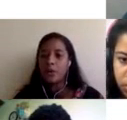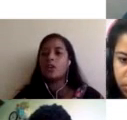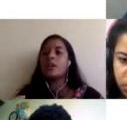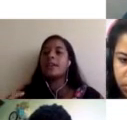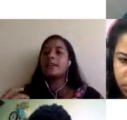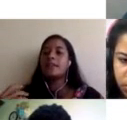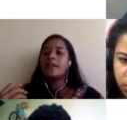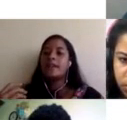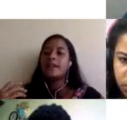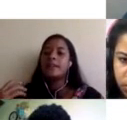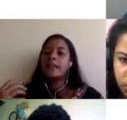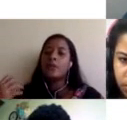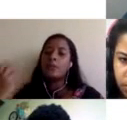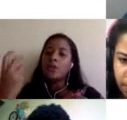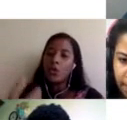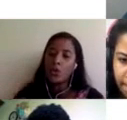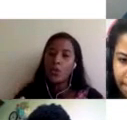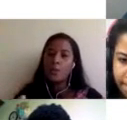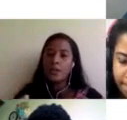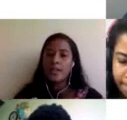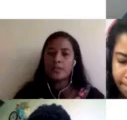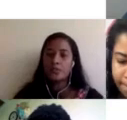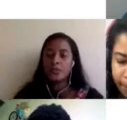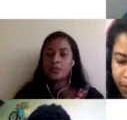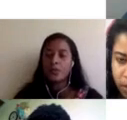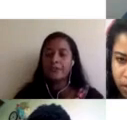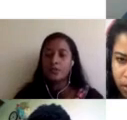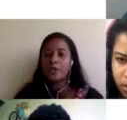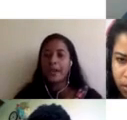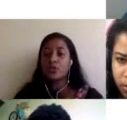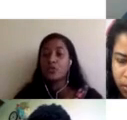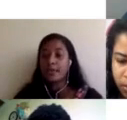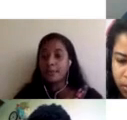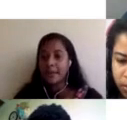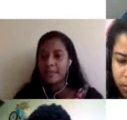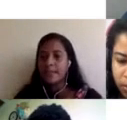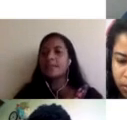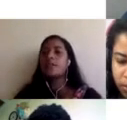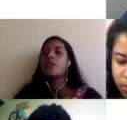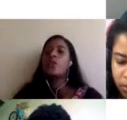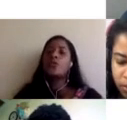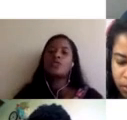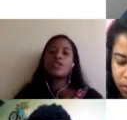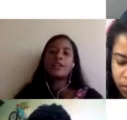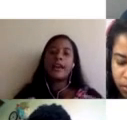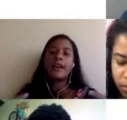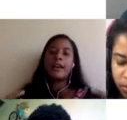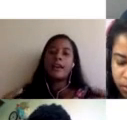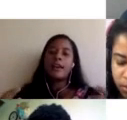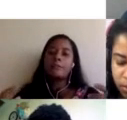sobre memórias, e que também culminou com o processo do evento chamado Julho das Pretas,